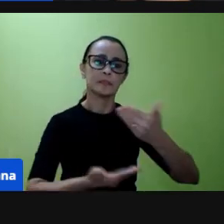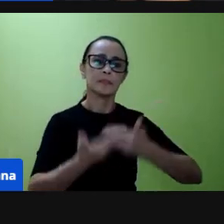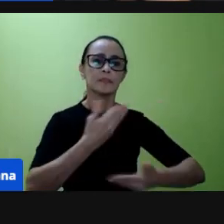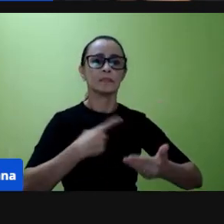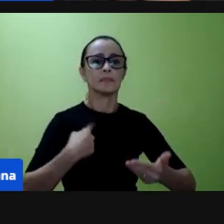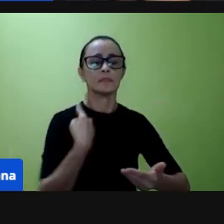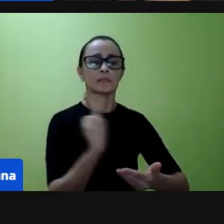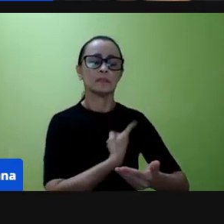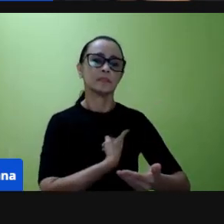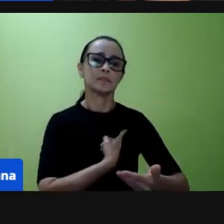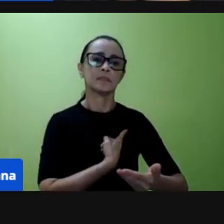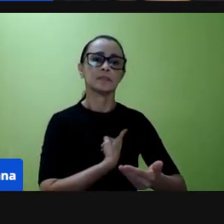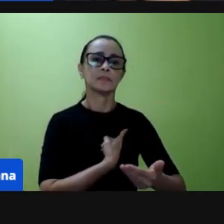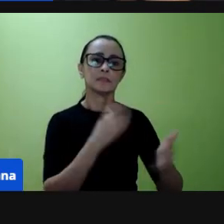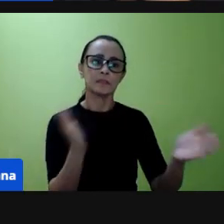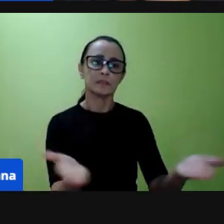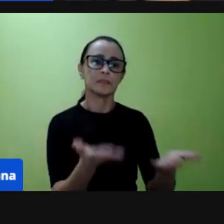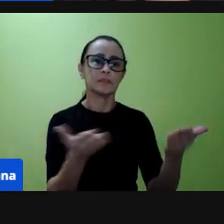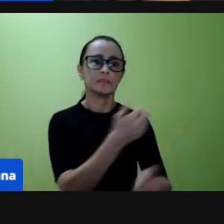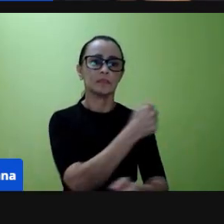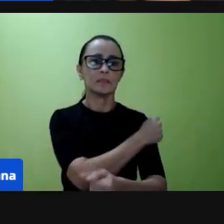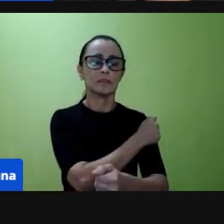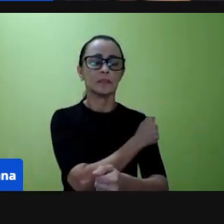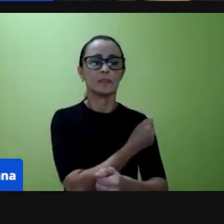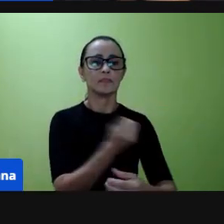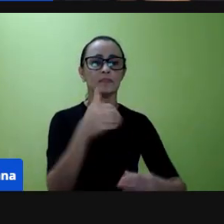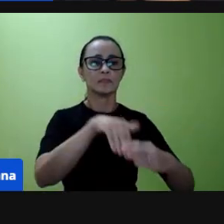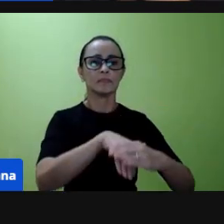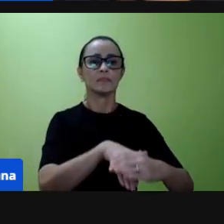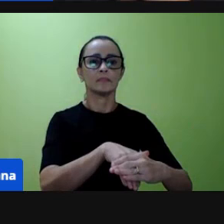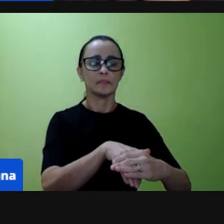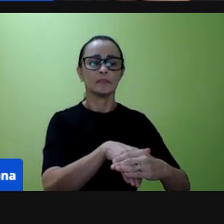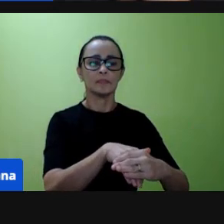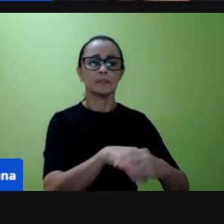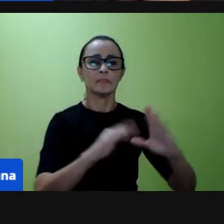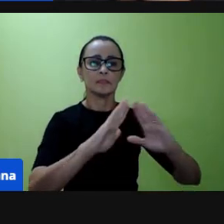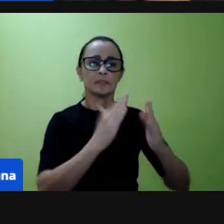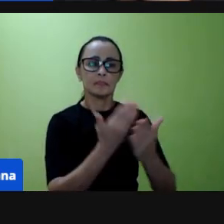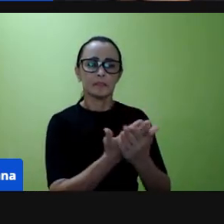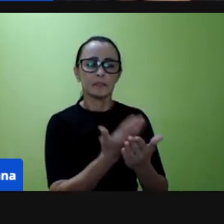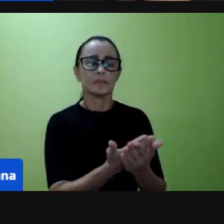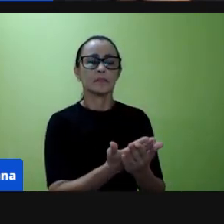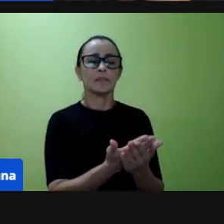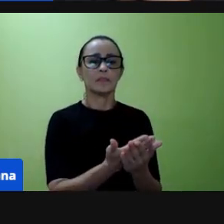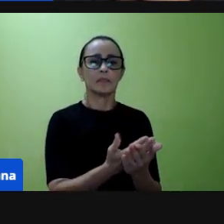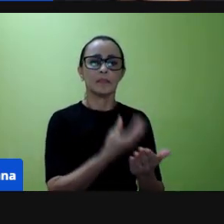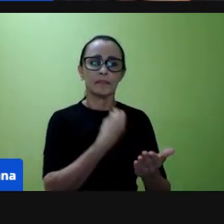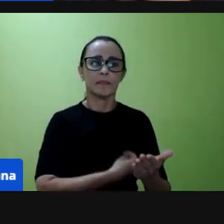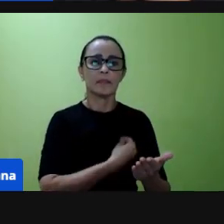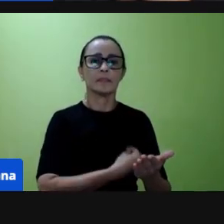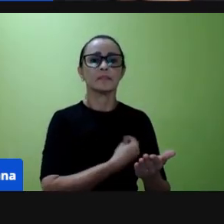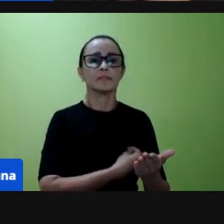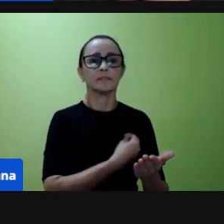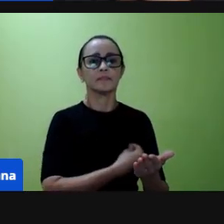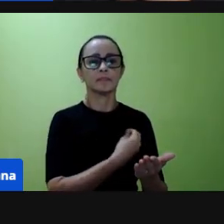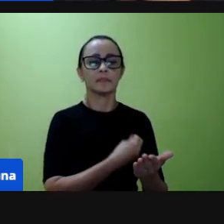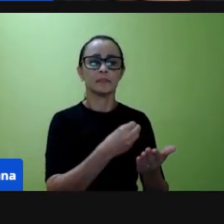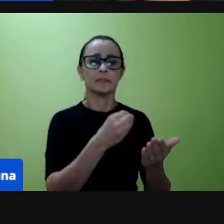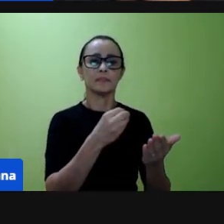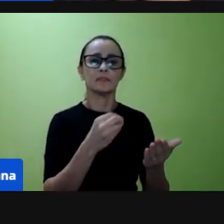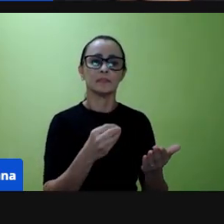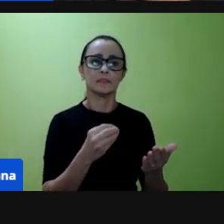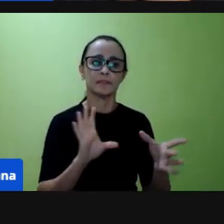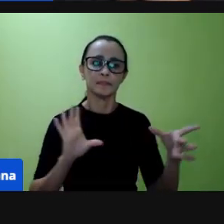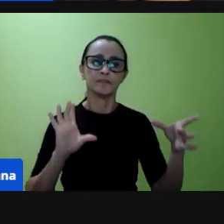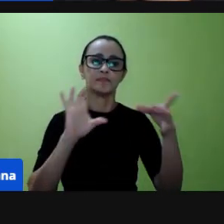manter esse aluno, né, na escola, manter esse aluno ativo, participando. E um elemento bem importante que a